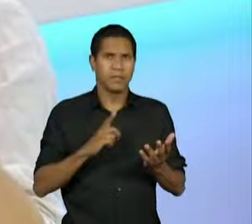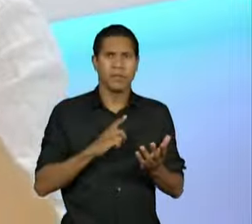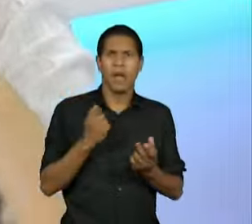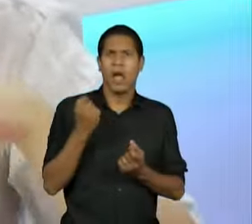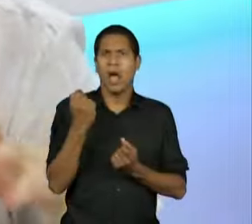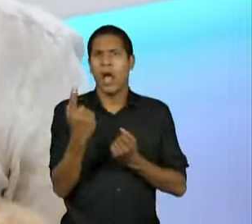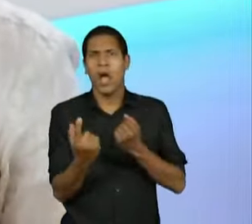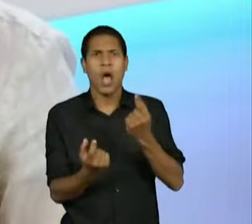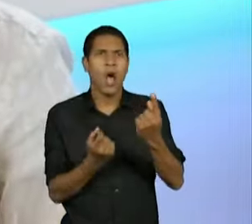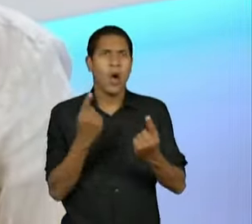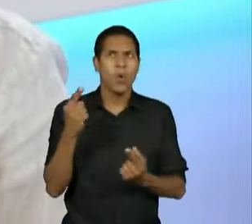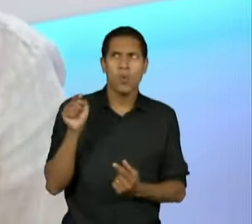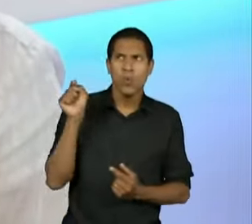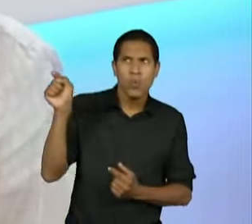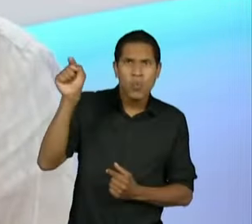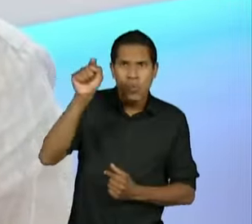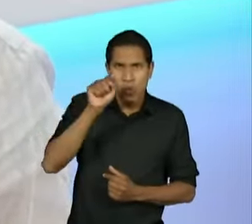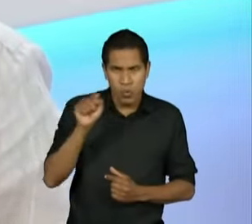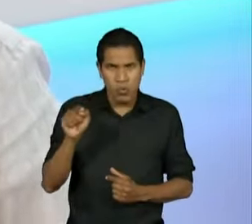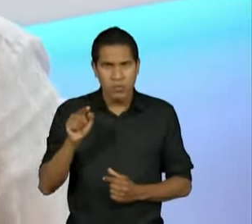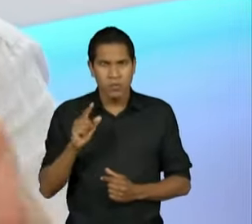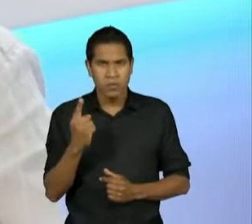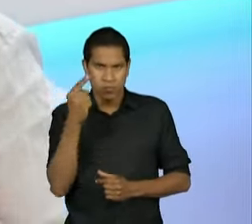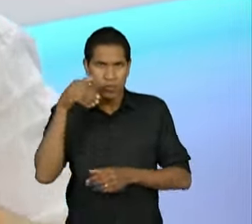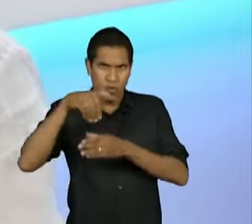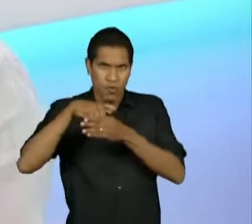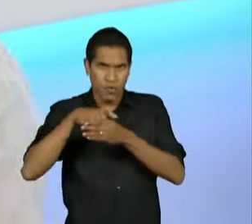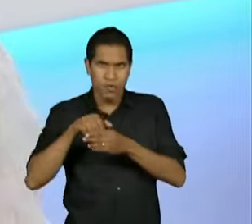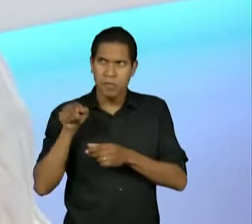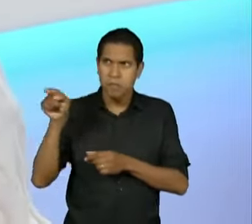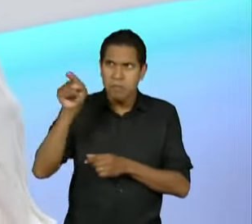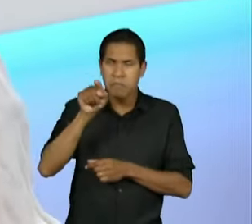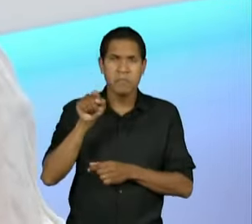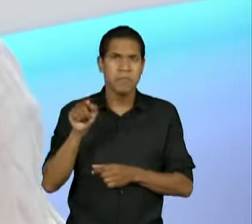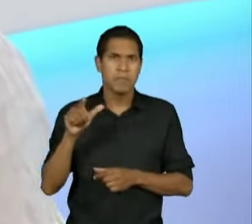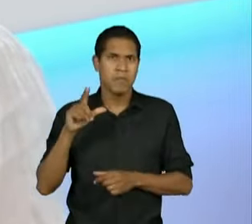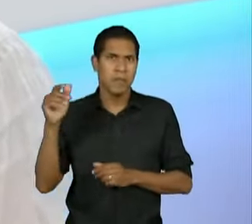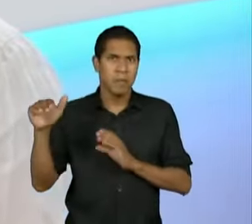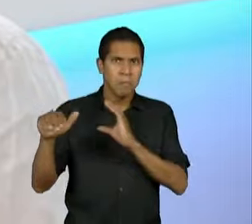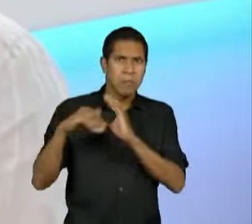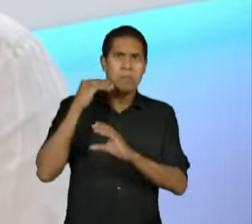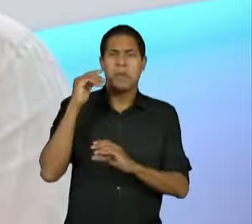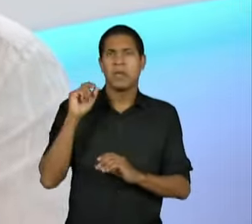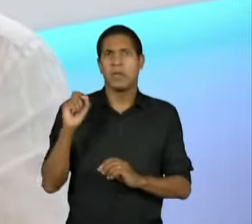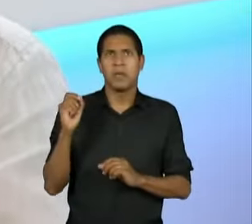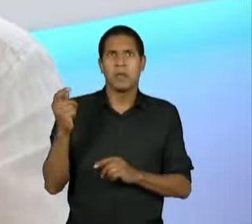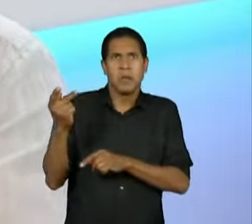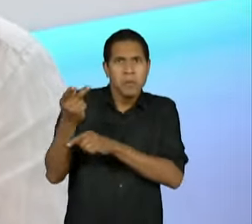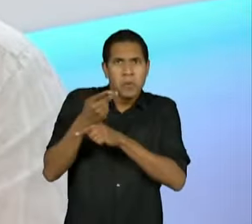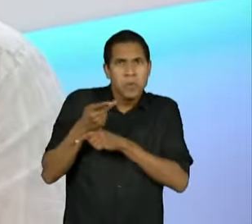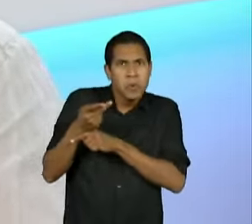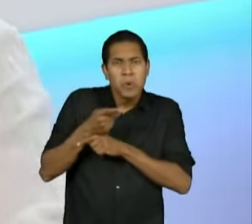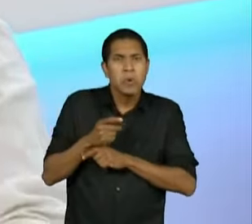de algum acadêmico? Você não teve um voto, mas alguém te mandou algum e-mail ou te procurou para falar, manifestar algum tipo